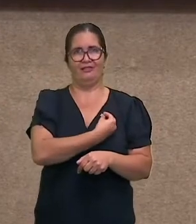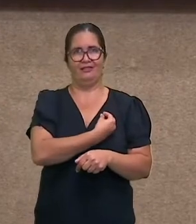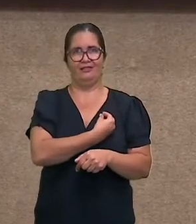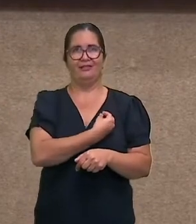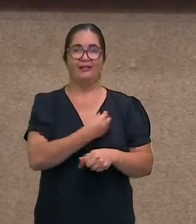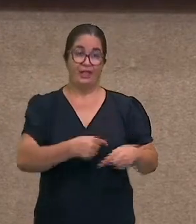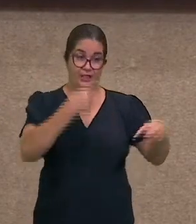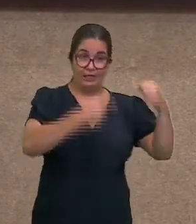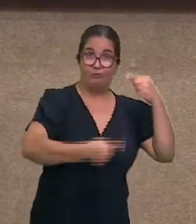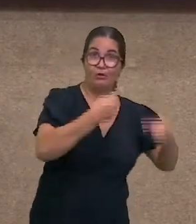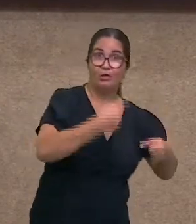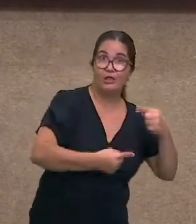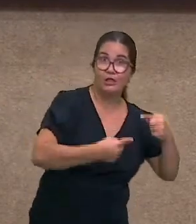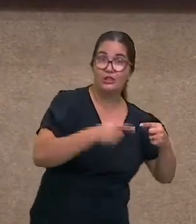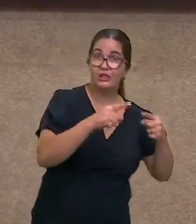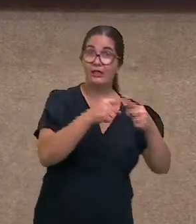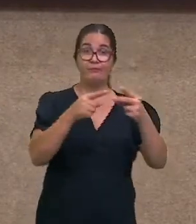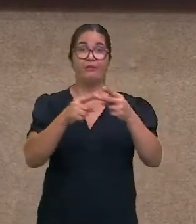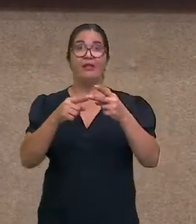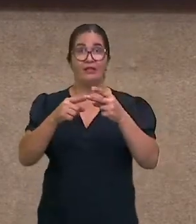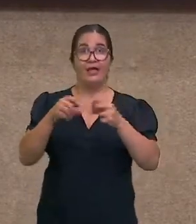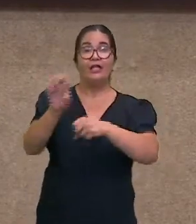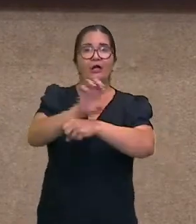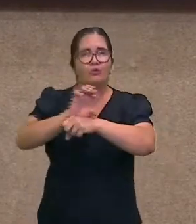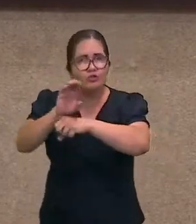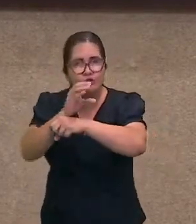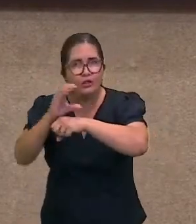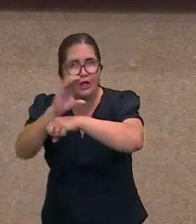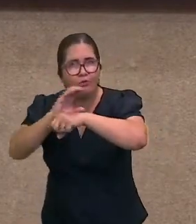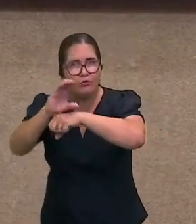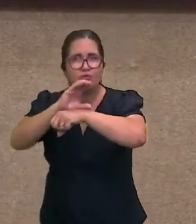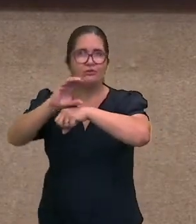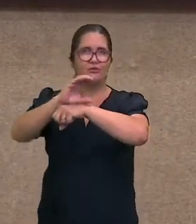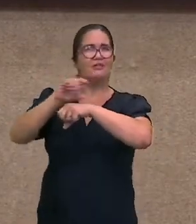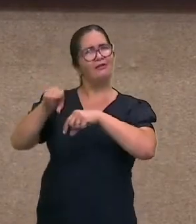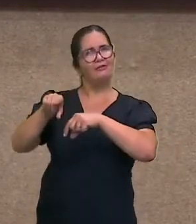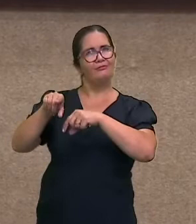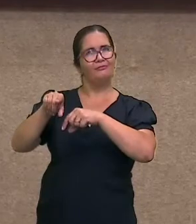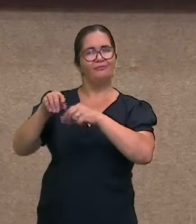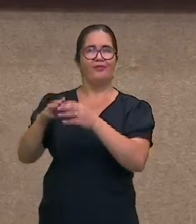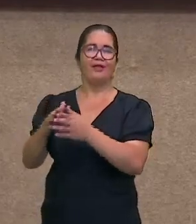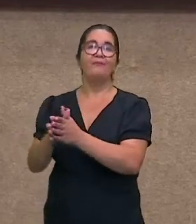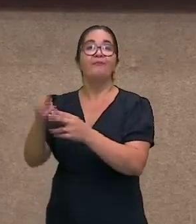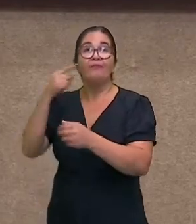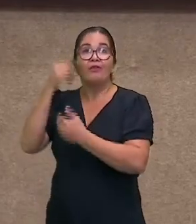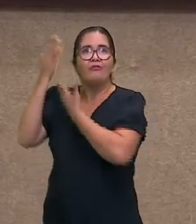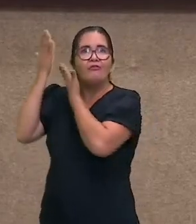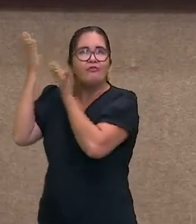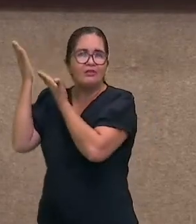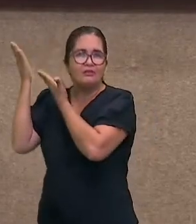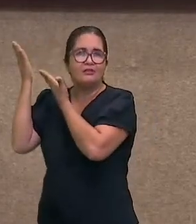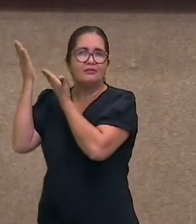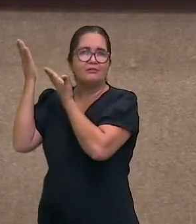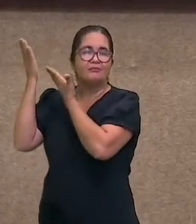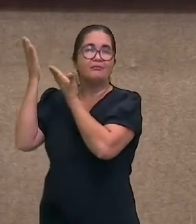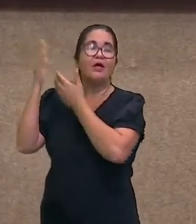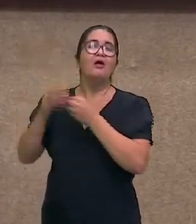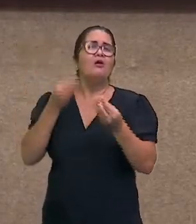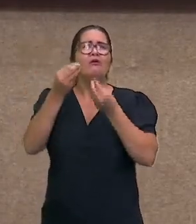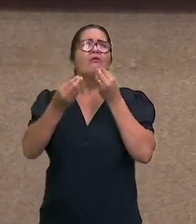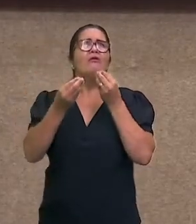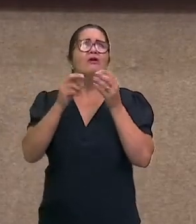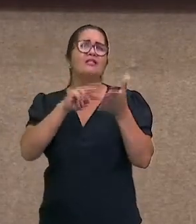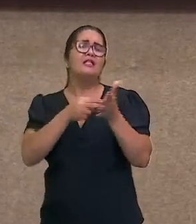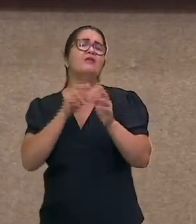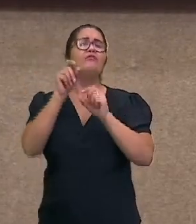Então, ficou bem claro, mas precisamos entender o que é uma Constituição. Vamos lá? É um